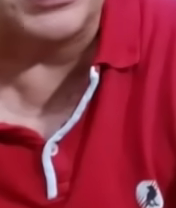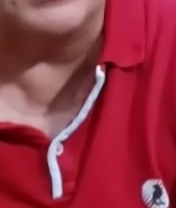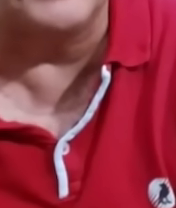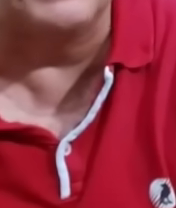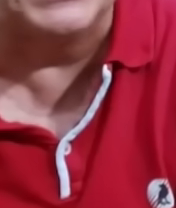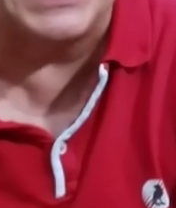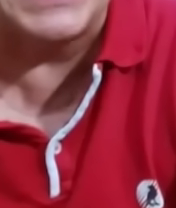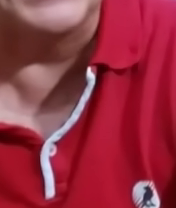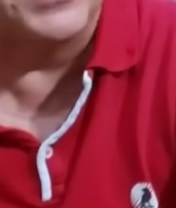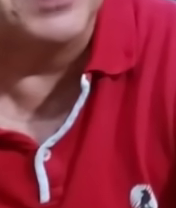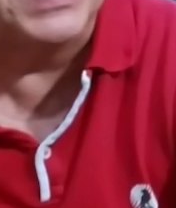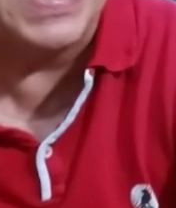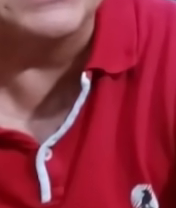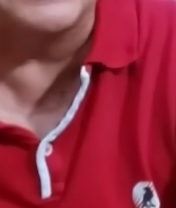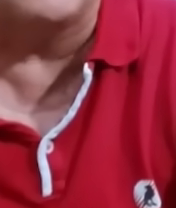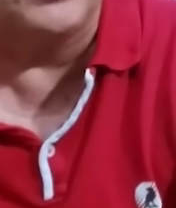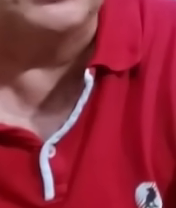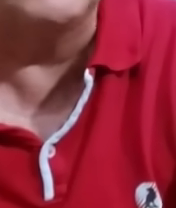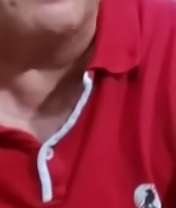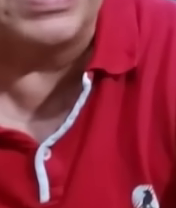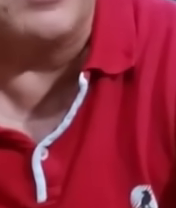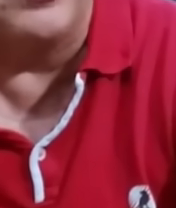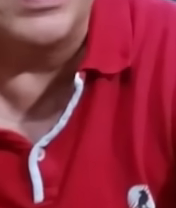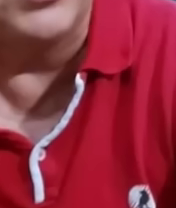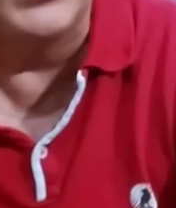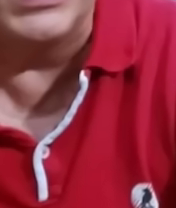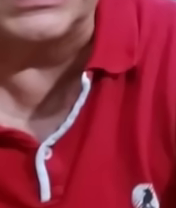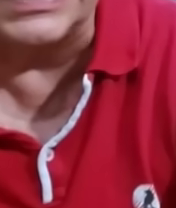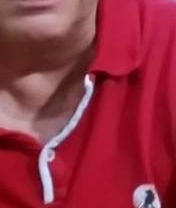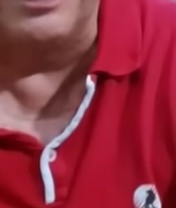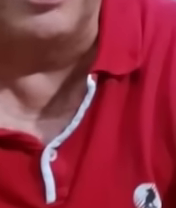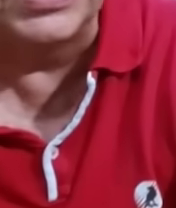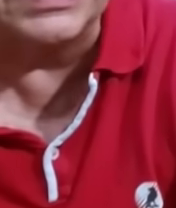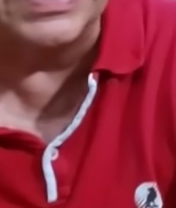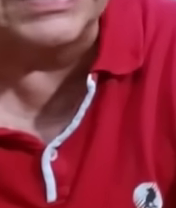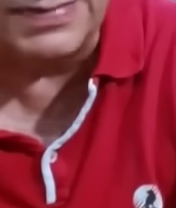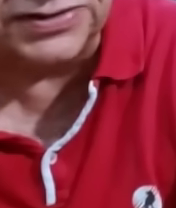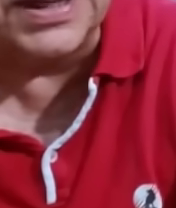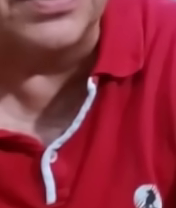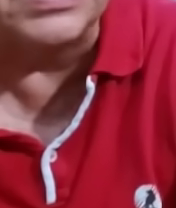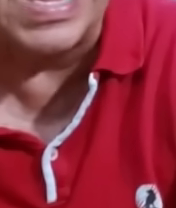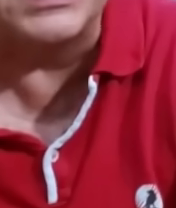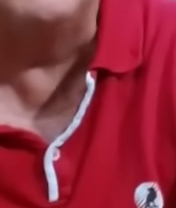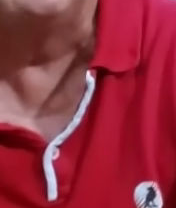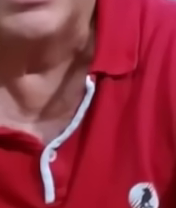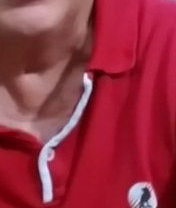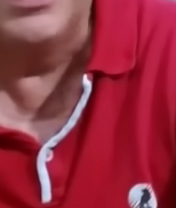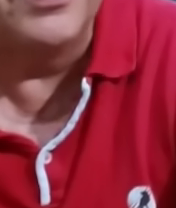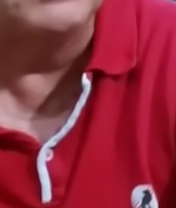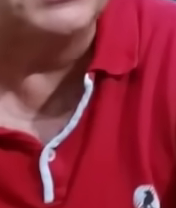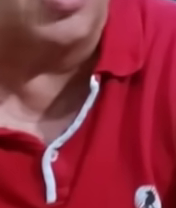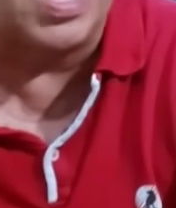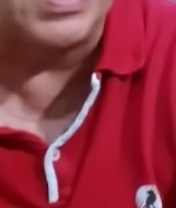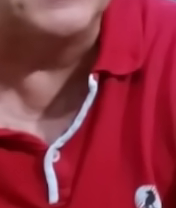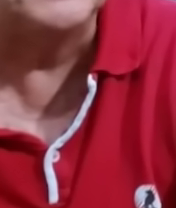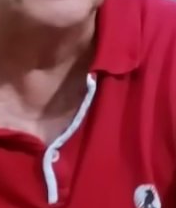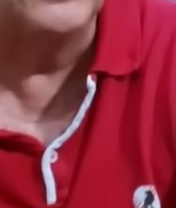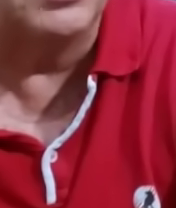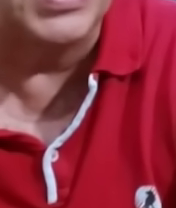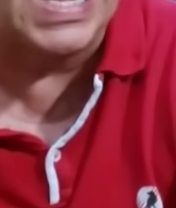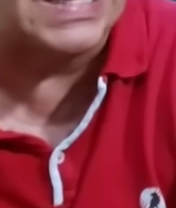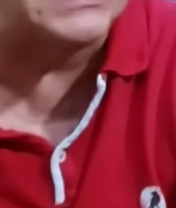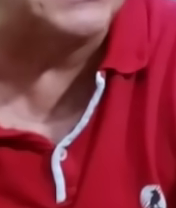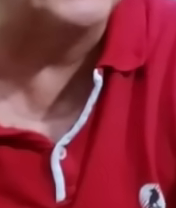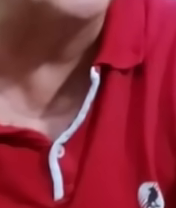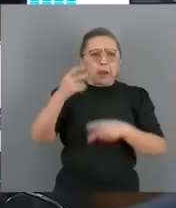Pimenta agora, vamos direto, que agora o bicho vai pegar pro lado do Onix. Por gentileza, meta o dedo no like e vamos embora.